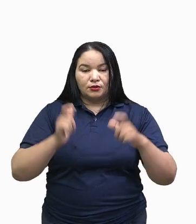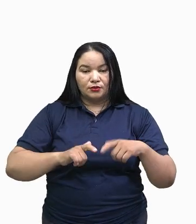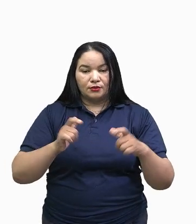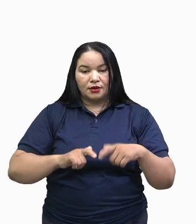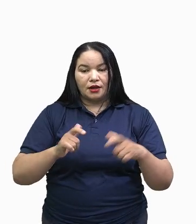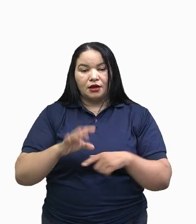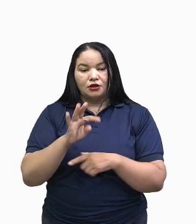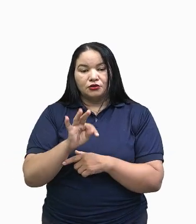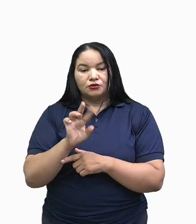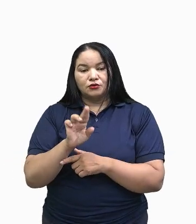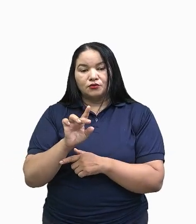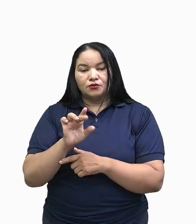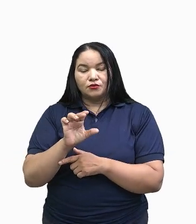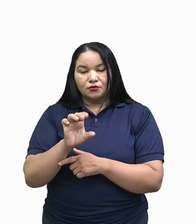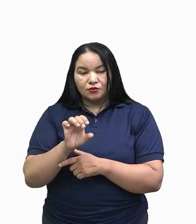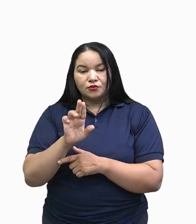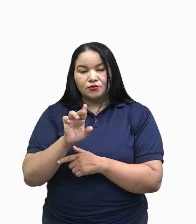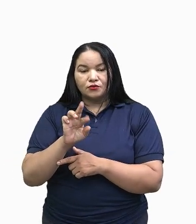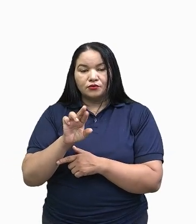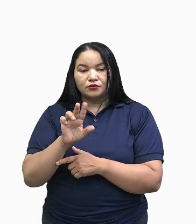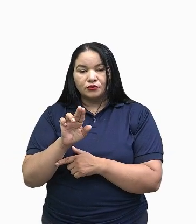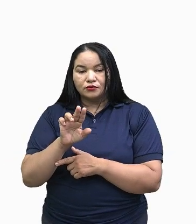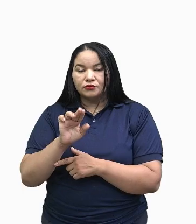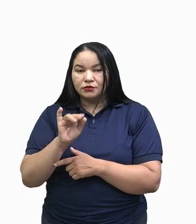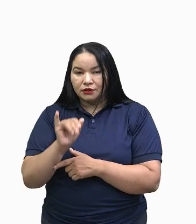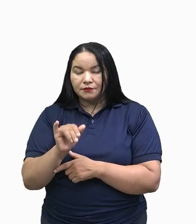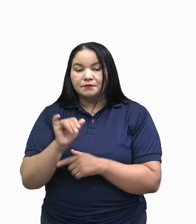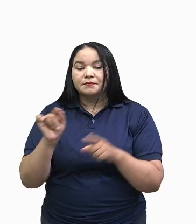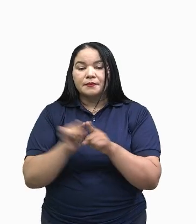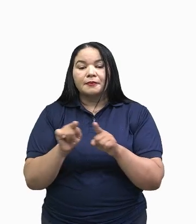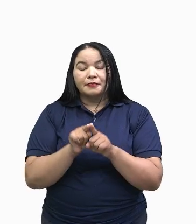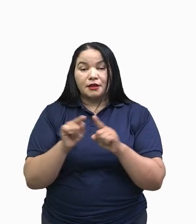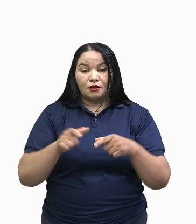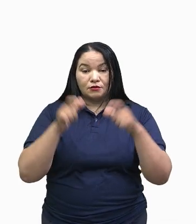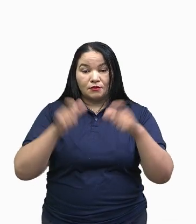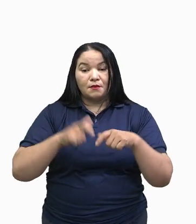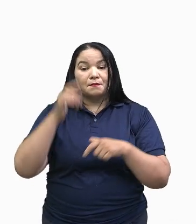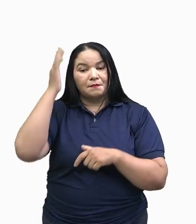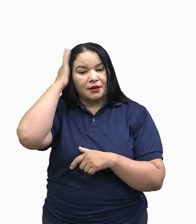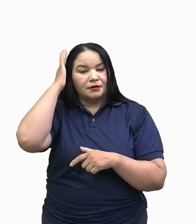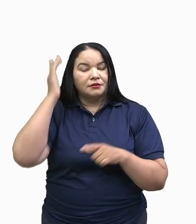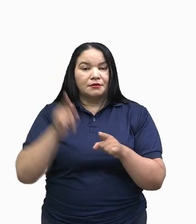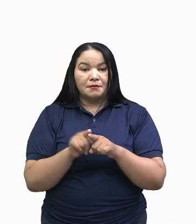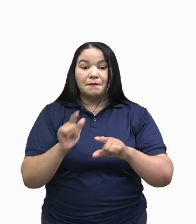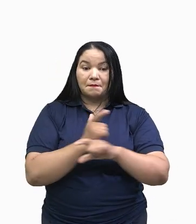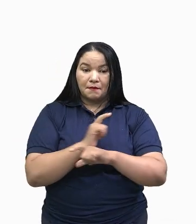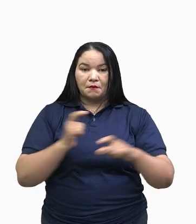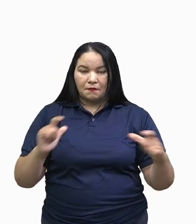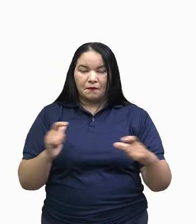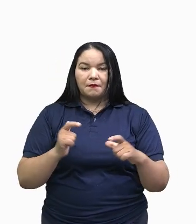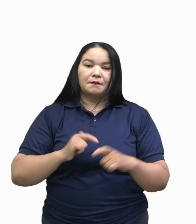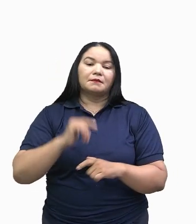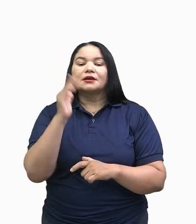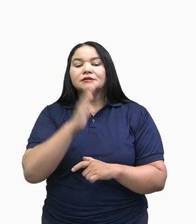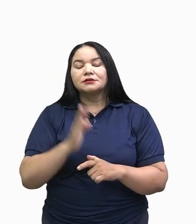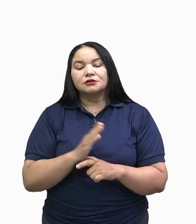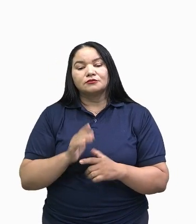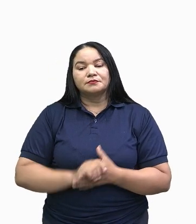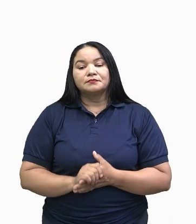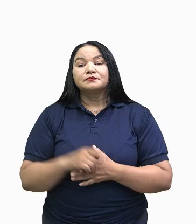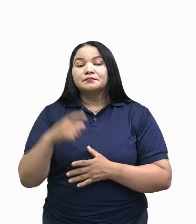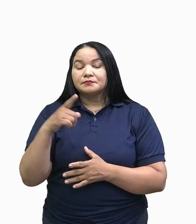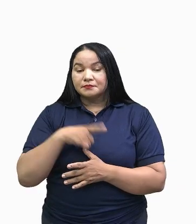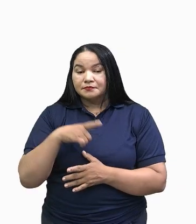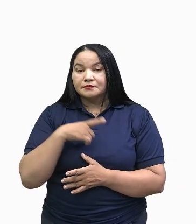né, localizada no Rio Tocantins, lá no Pará. E é uma das maiores do Brasil, né? Então, nós temos aí sim